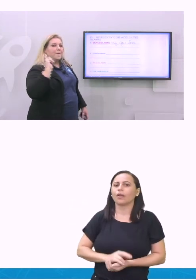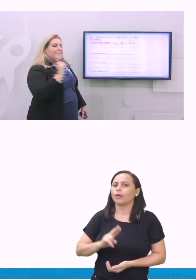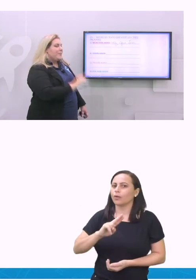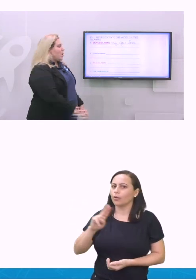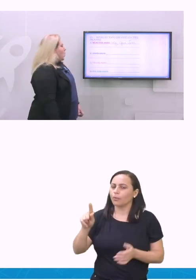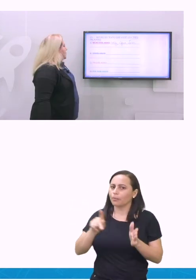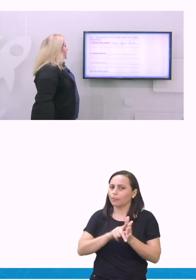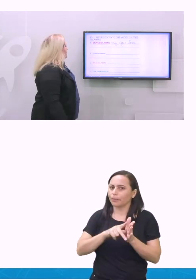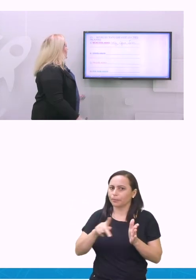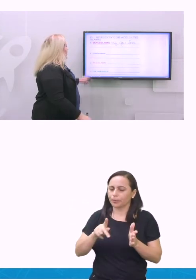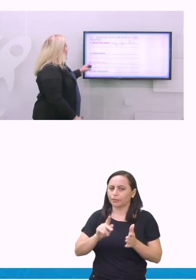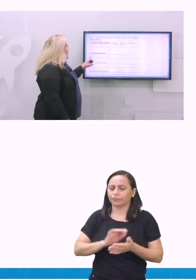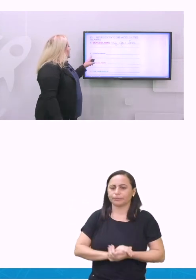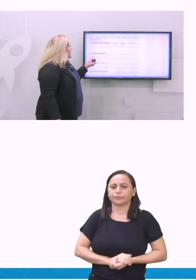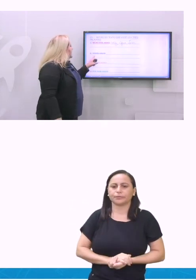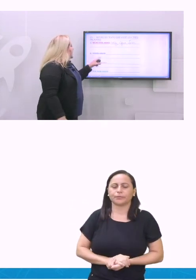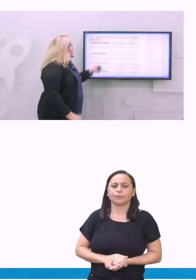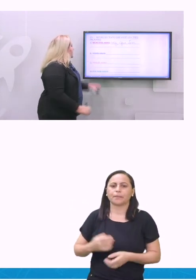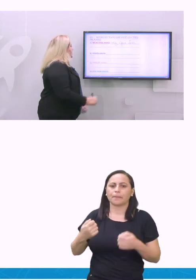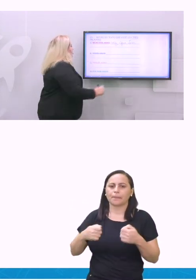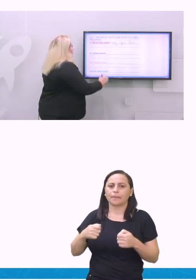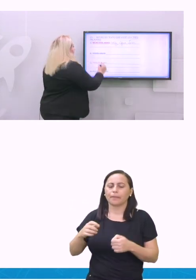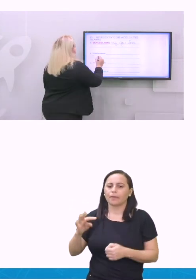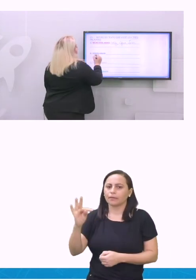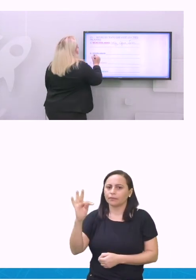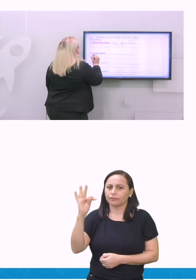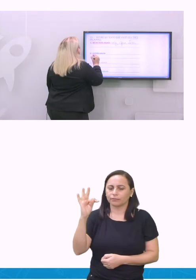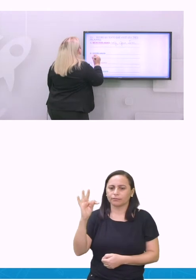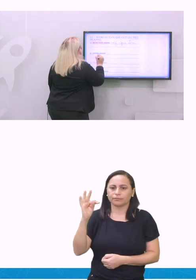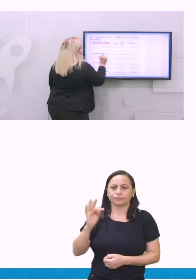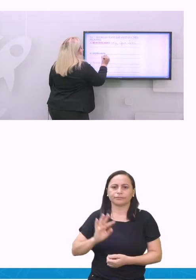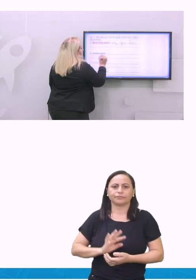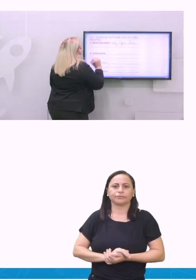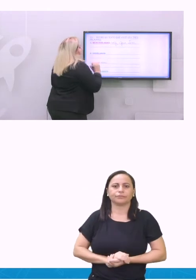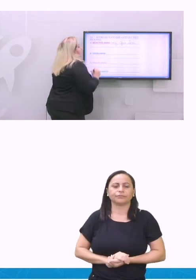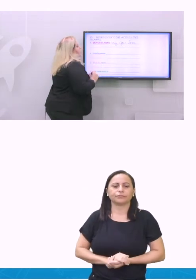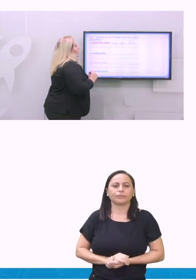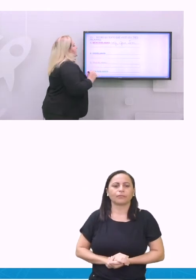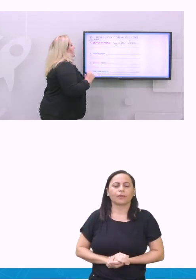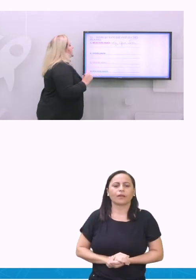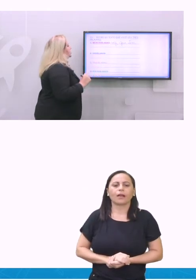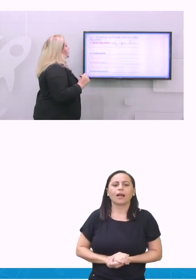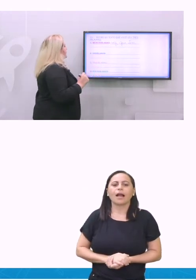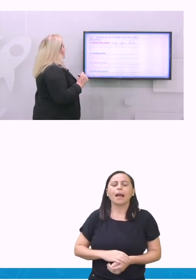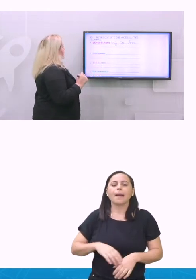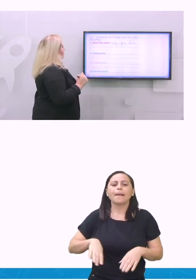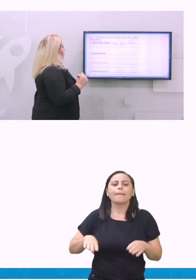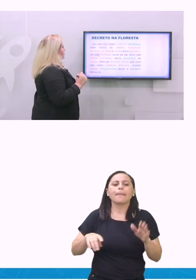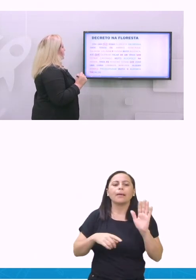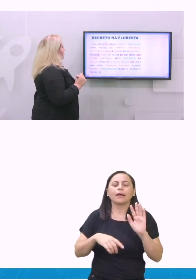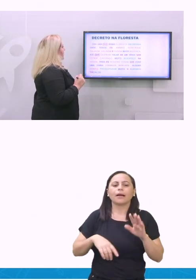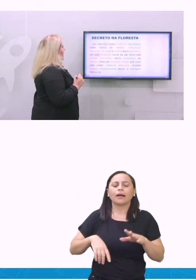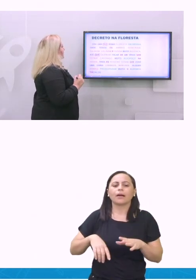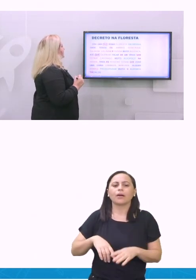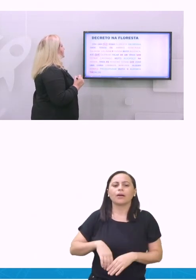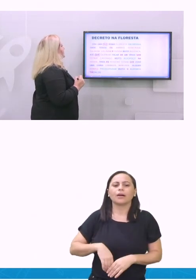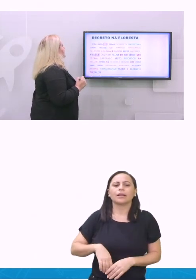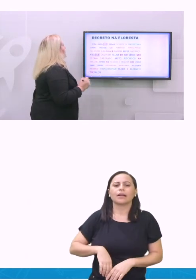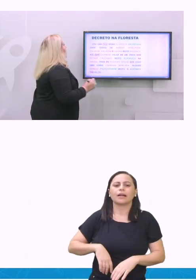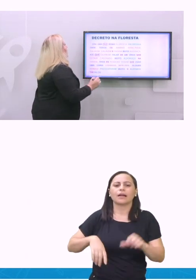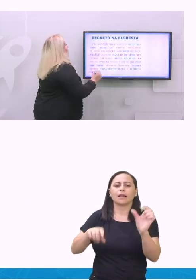substantivo próprio. A letra B são as dissílabas. São as azuis. Vamos